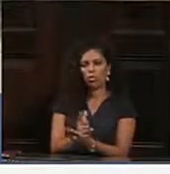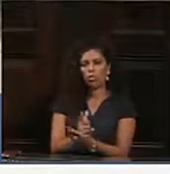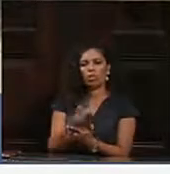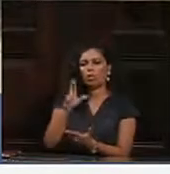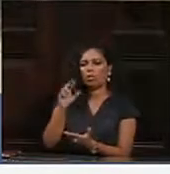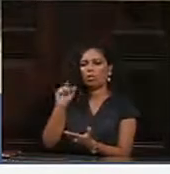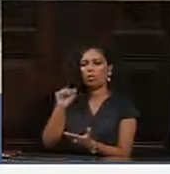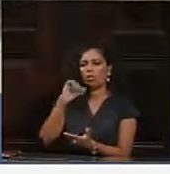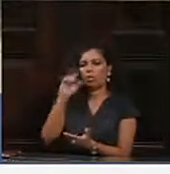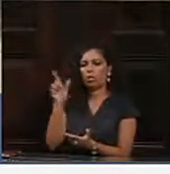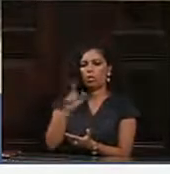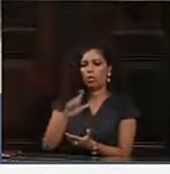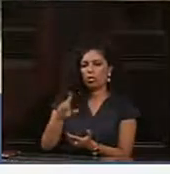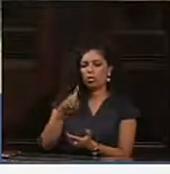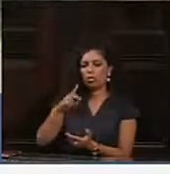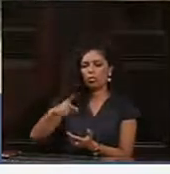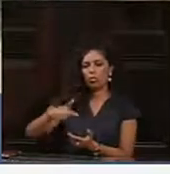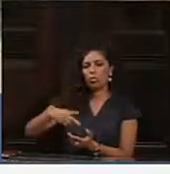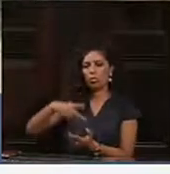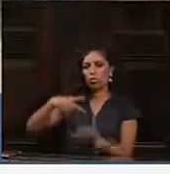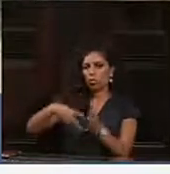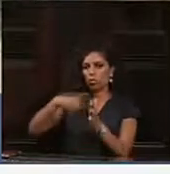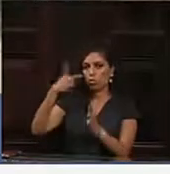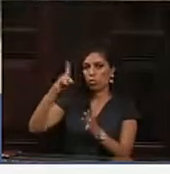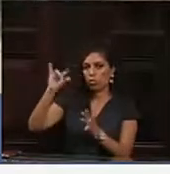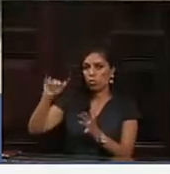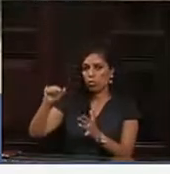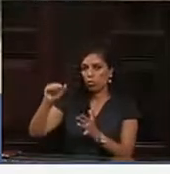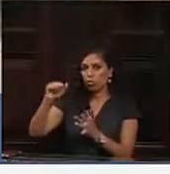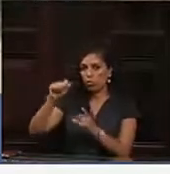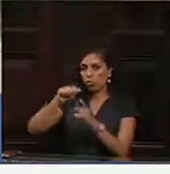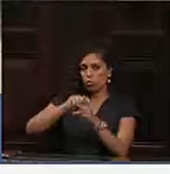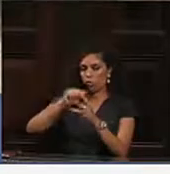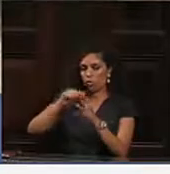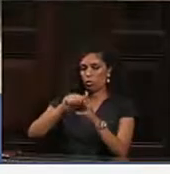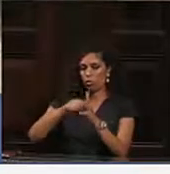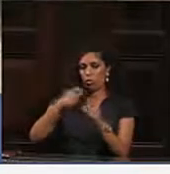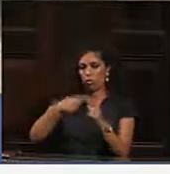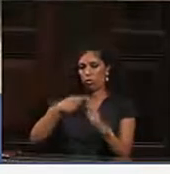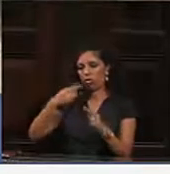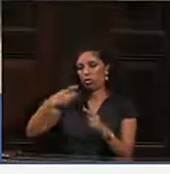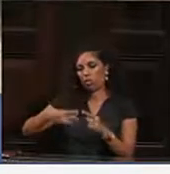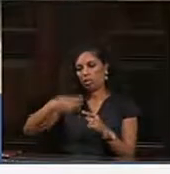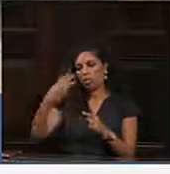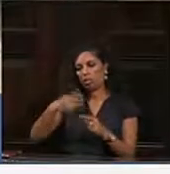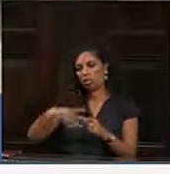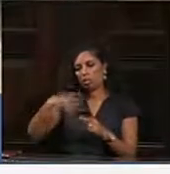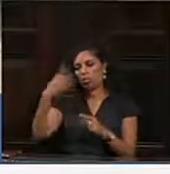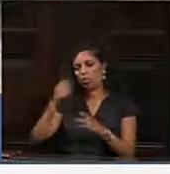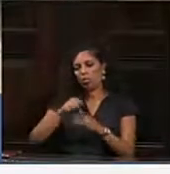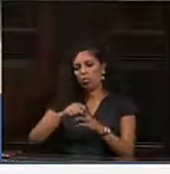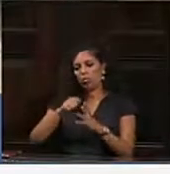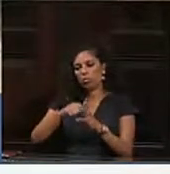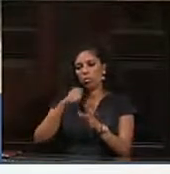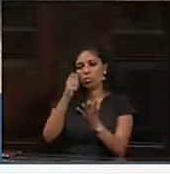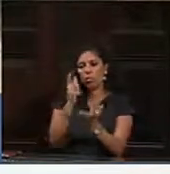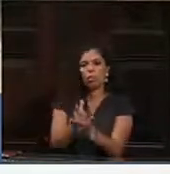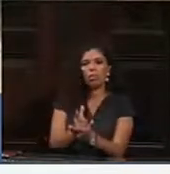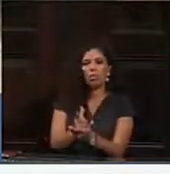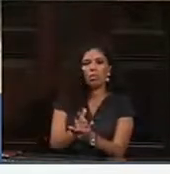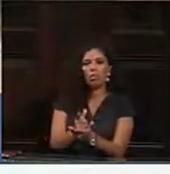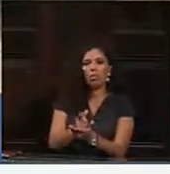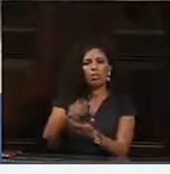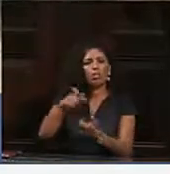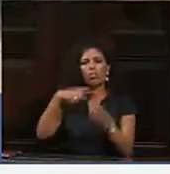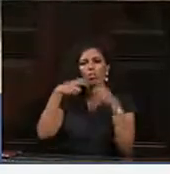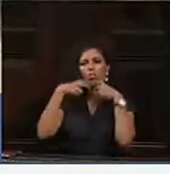RAS no segundo dia útil de cada mês. Perfeito. Porque o cara leva 3-4 meses para receber. É uma